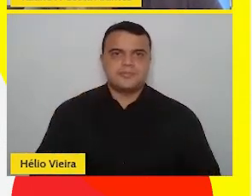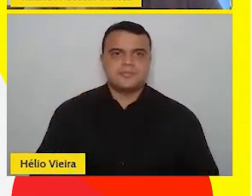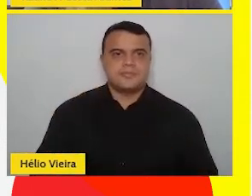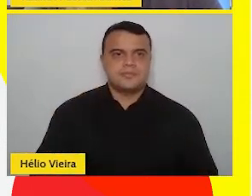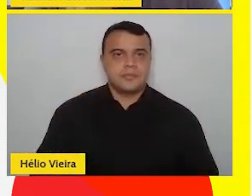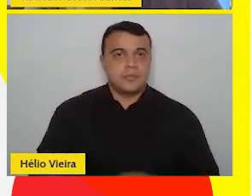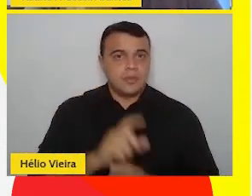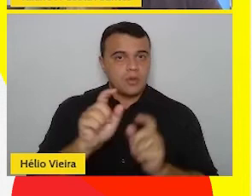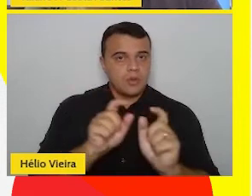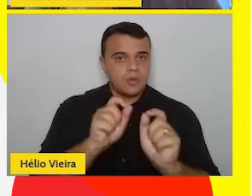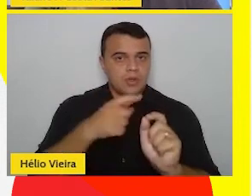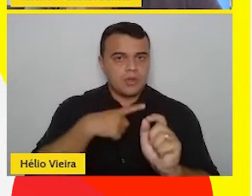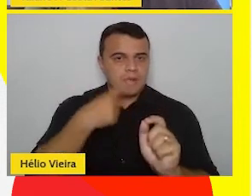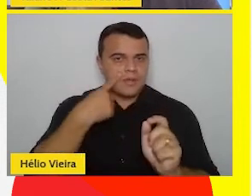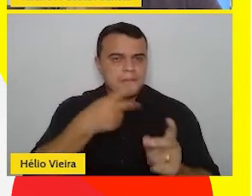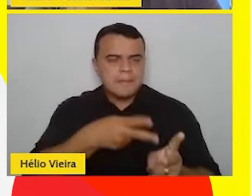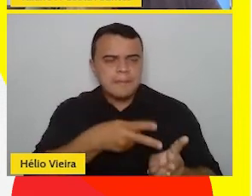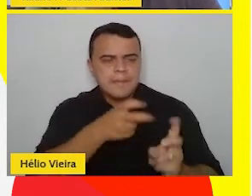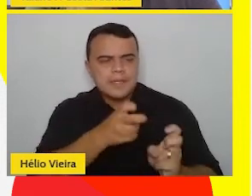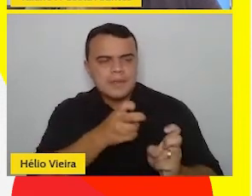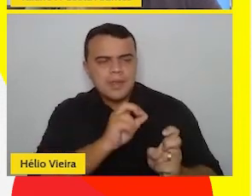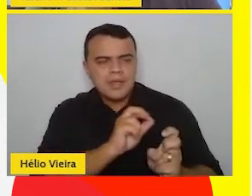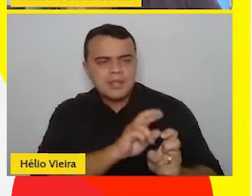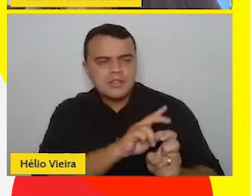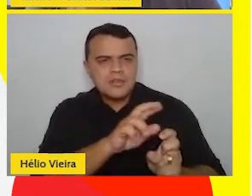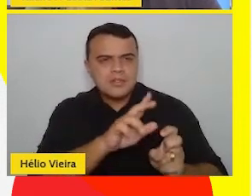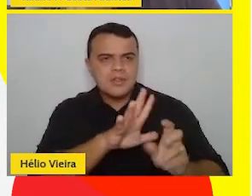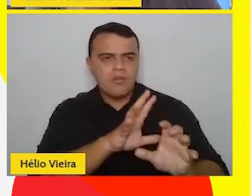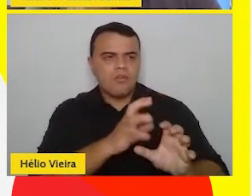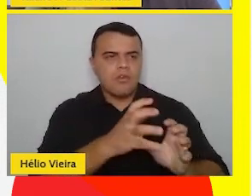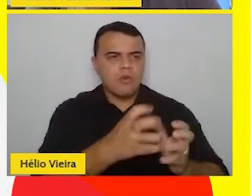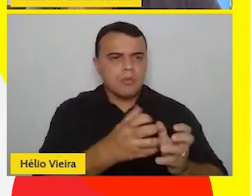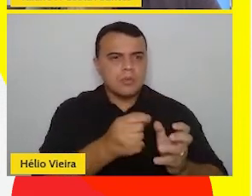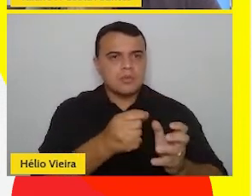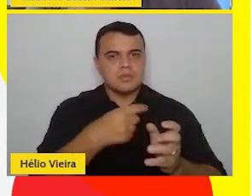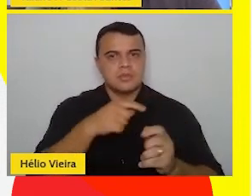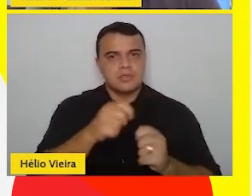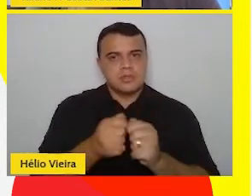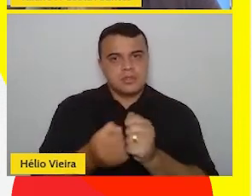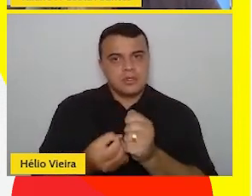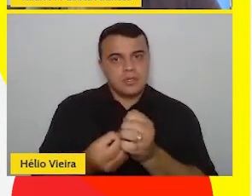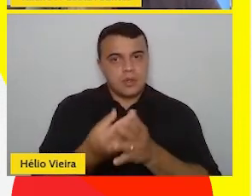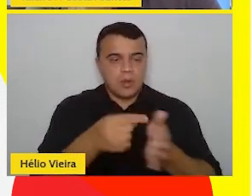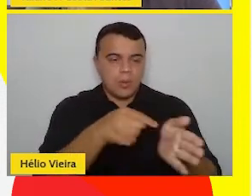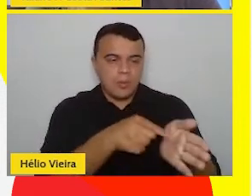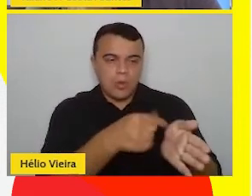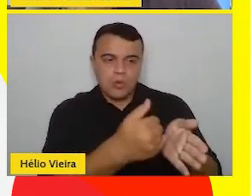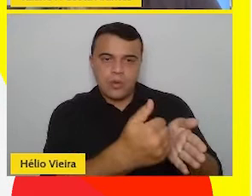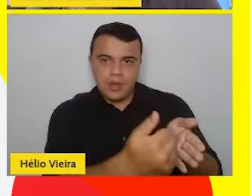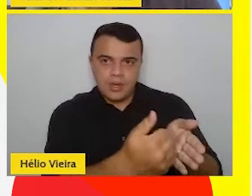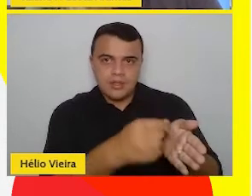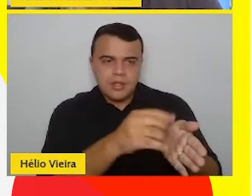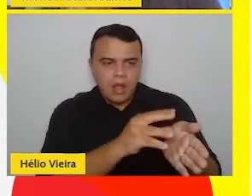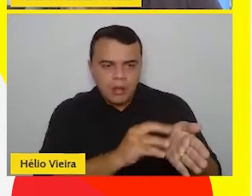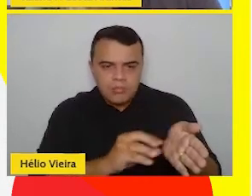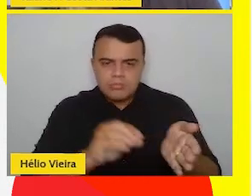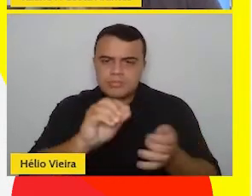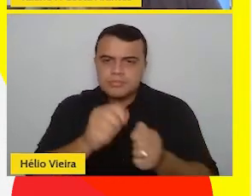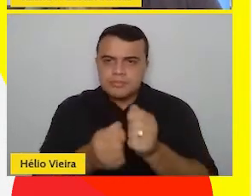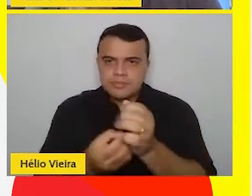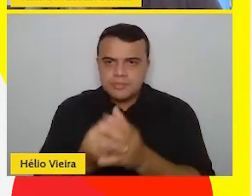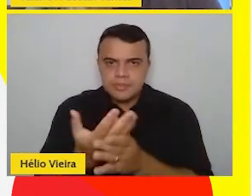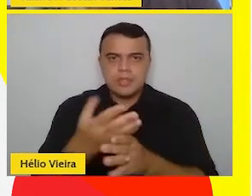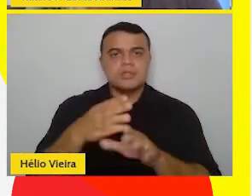Então, é identificar formas abstratas, construído a partir de pontos e linhas.